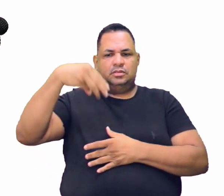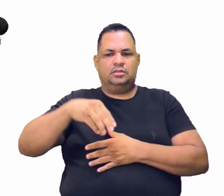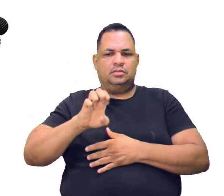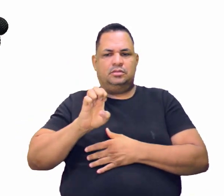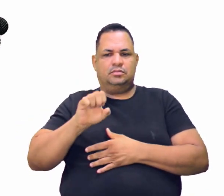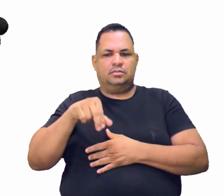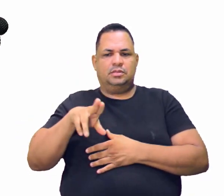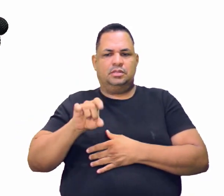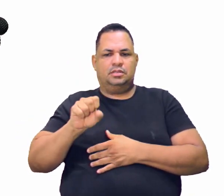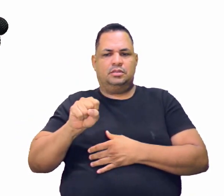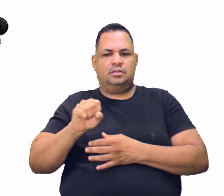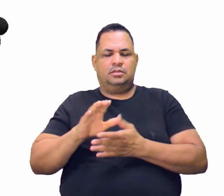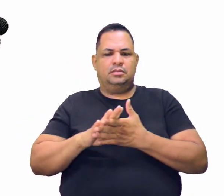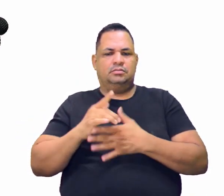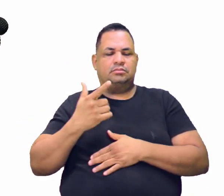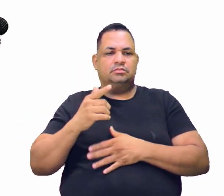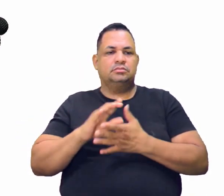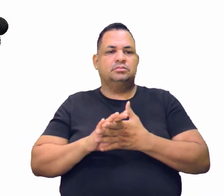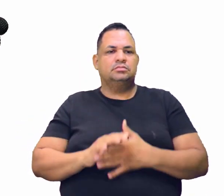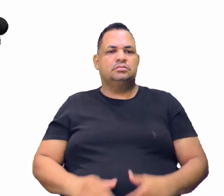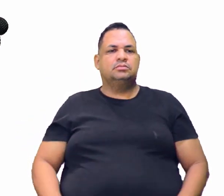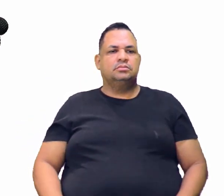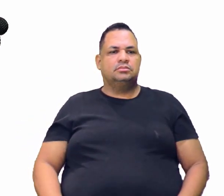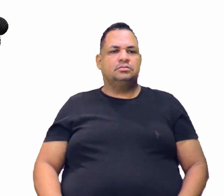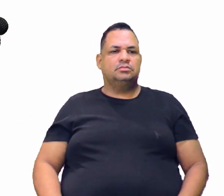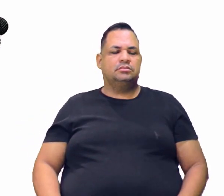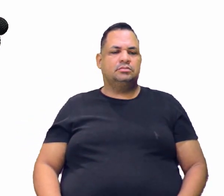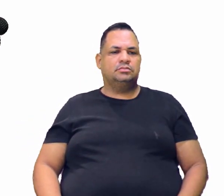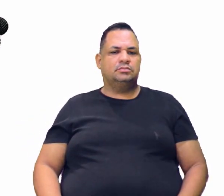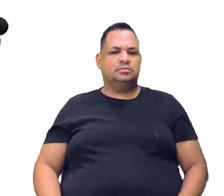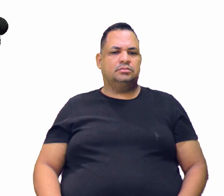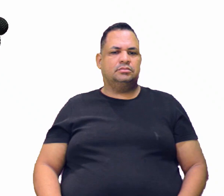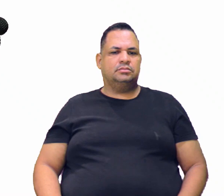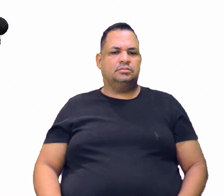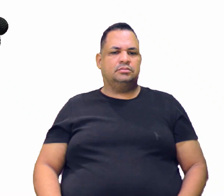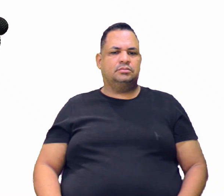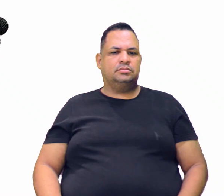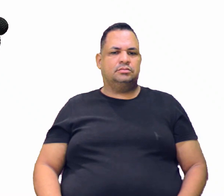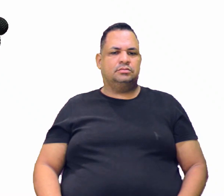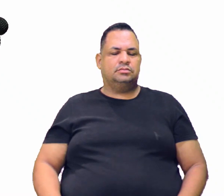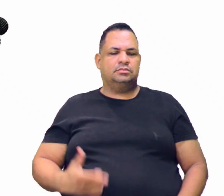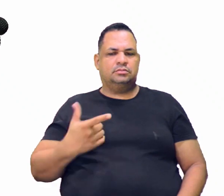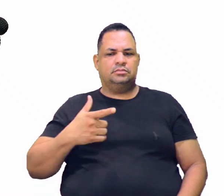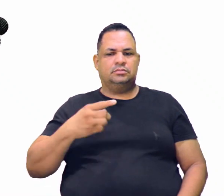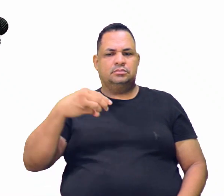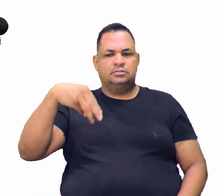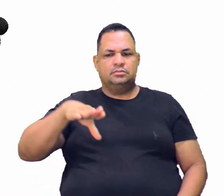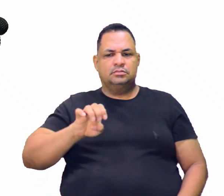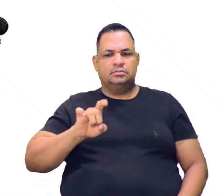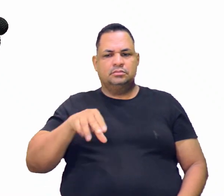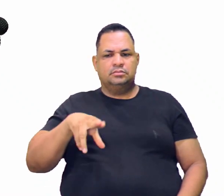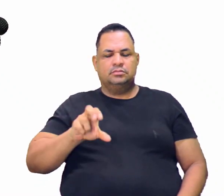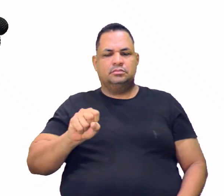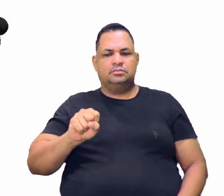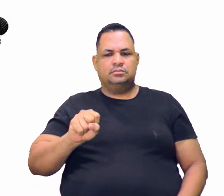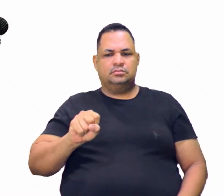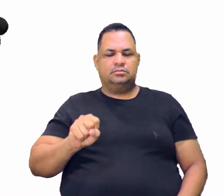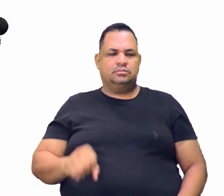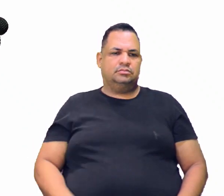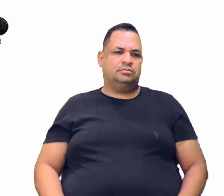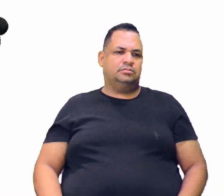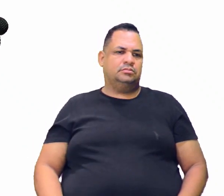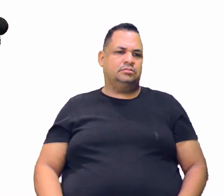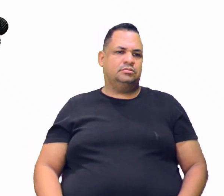Só existe menos. Não existe menos. Só existe